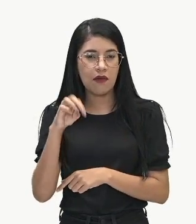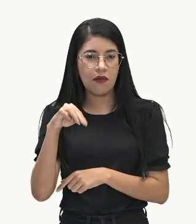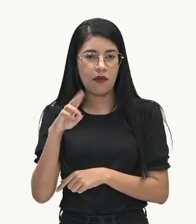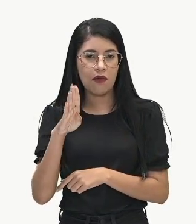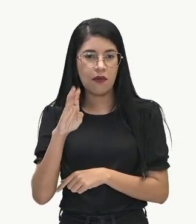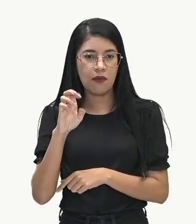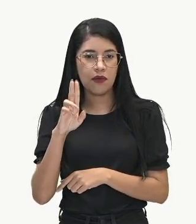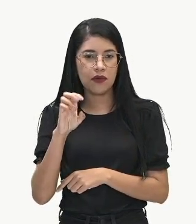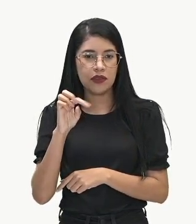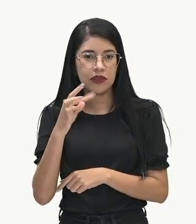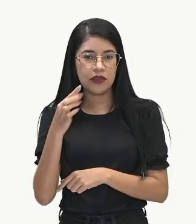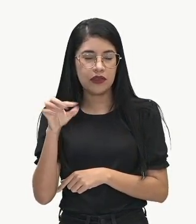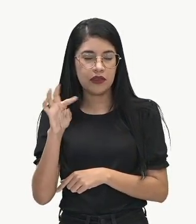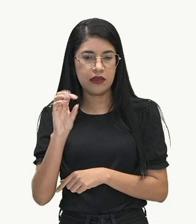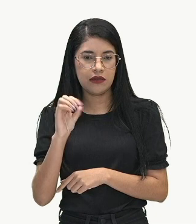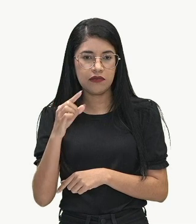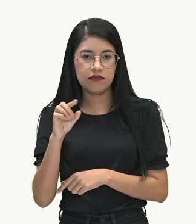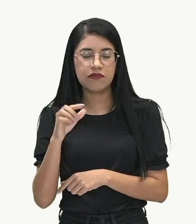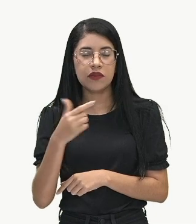toda combustão